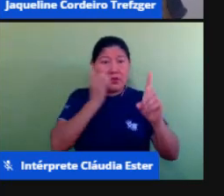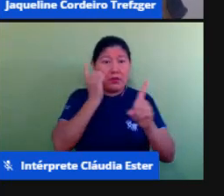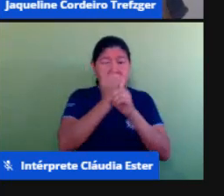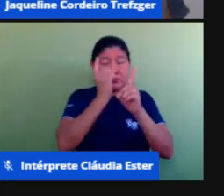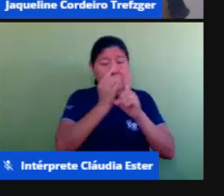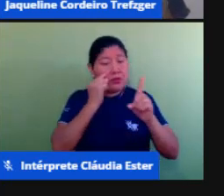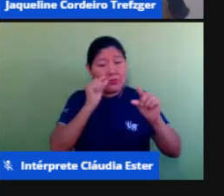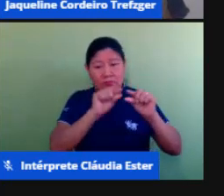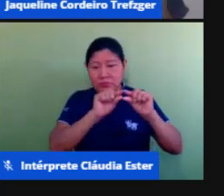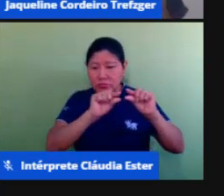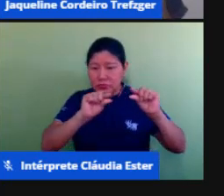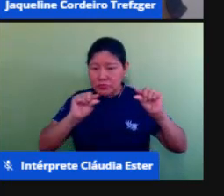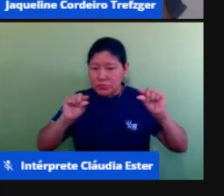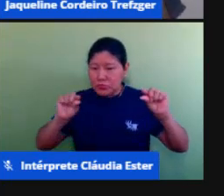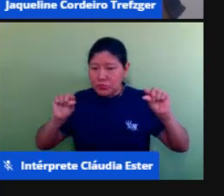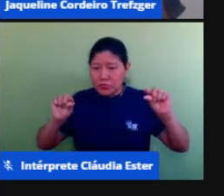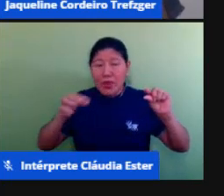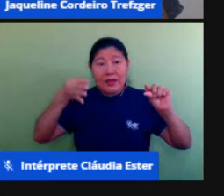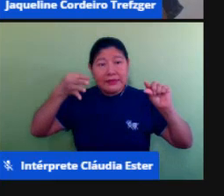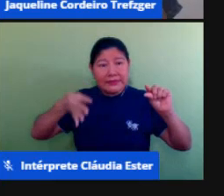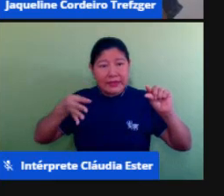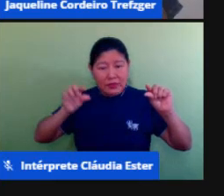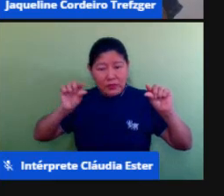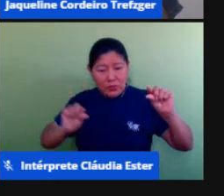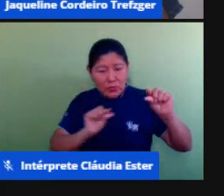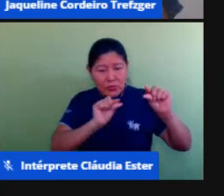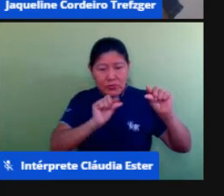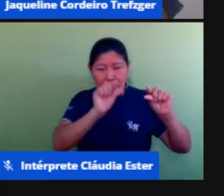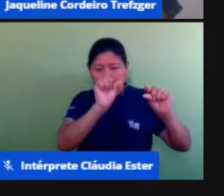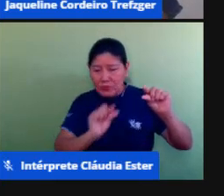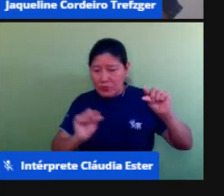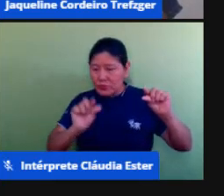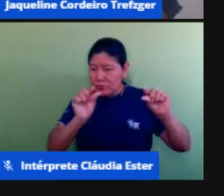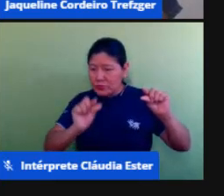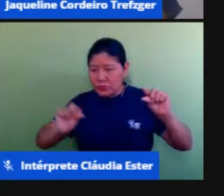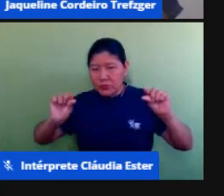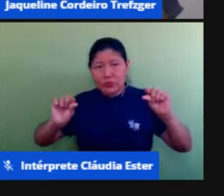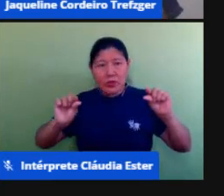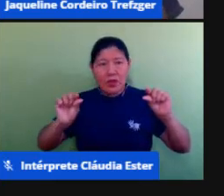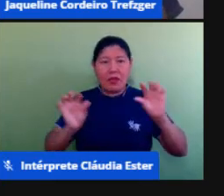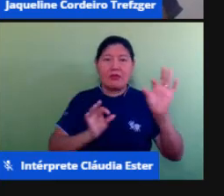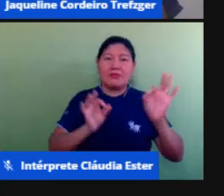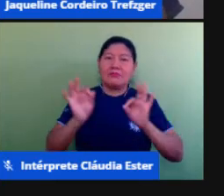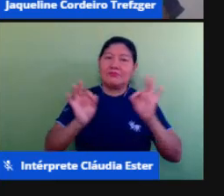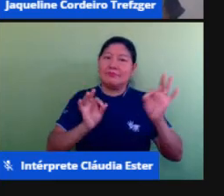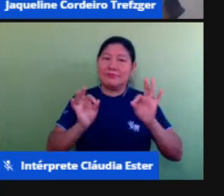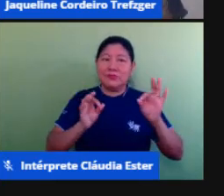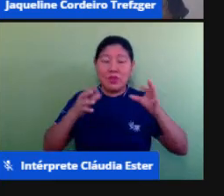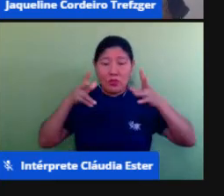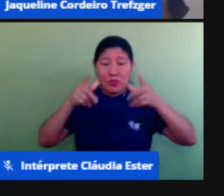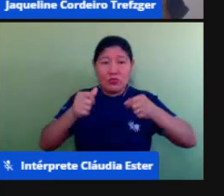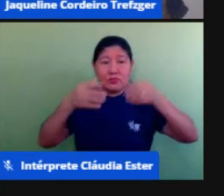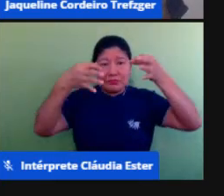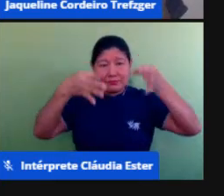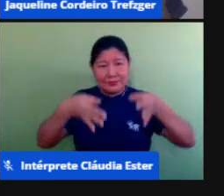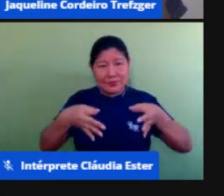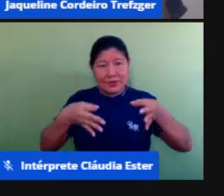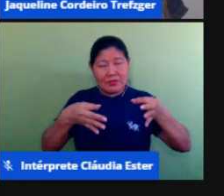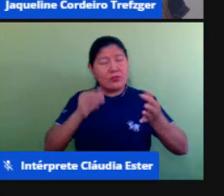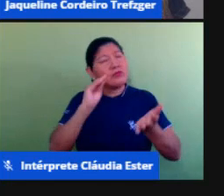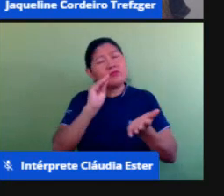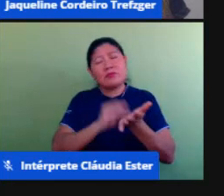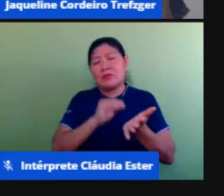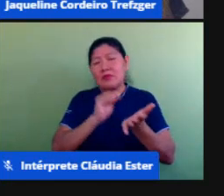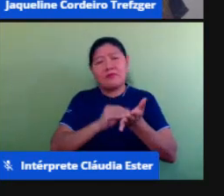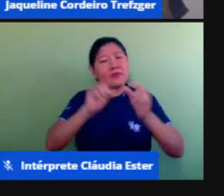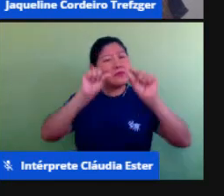de elementos, montagem, eu consisto em montar peças que formem um todo. Aquilo que está faltando em si,